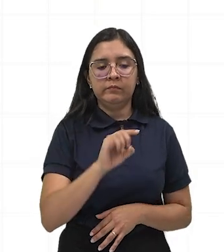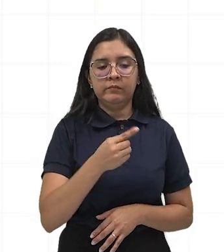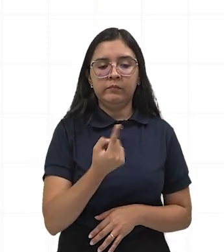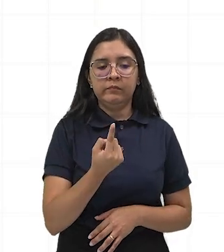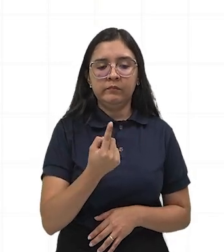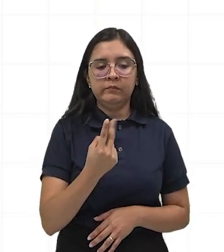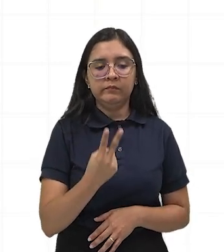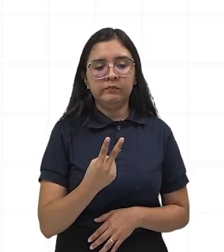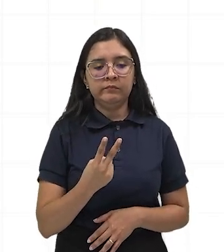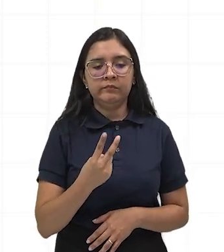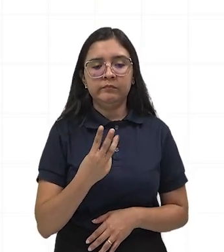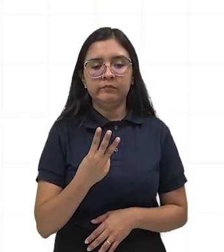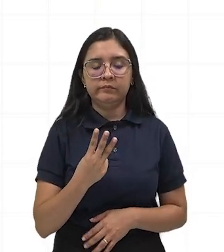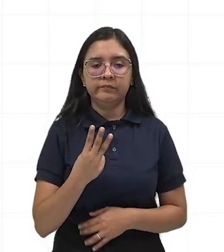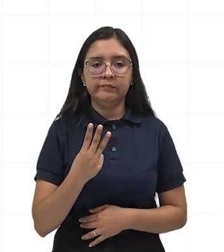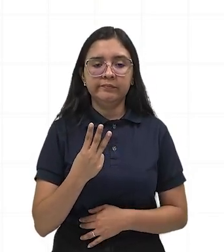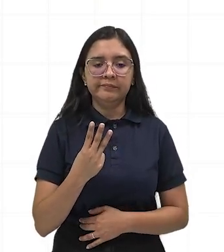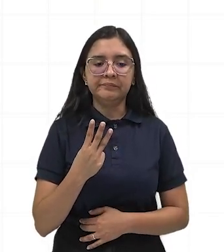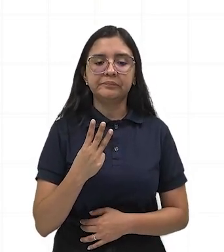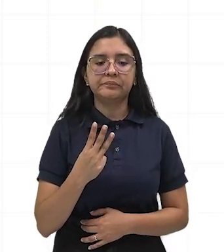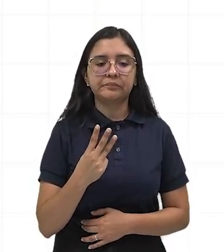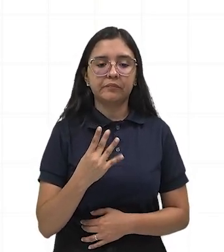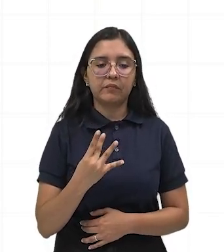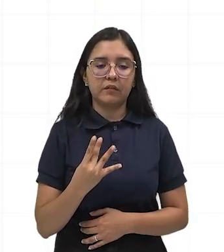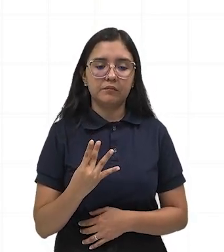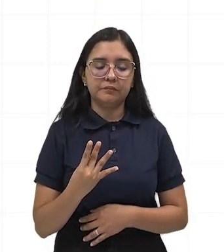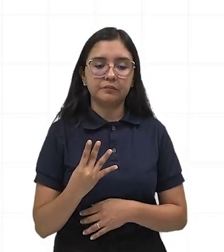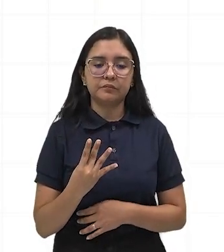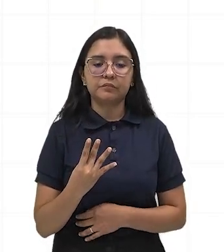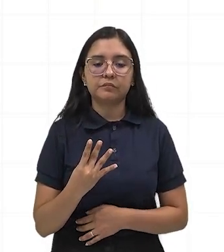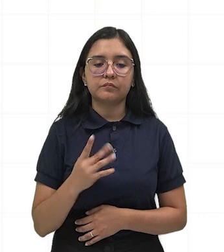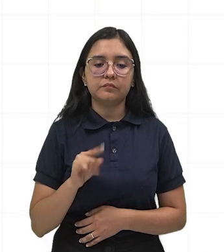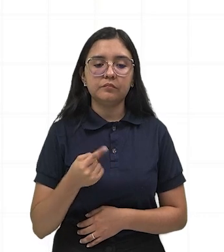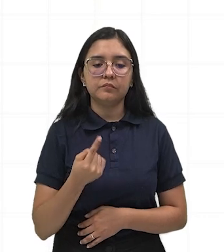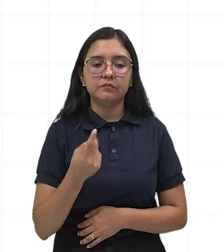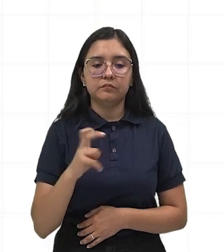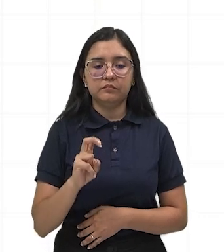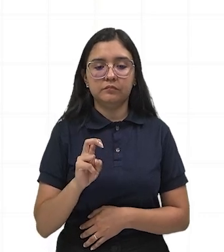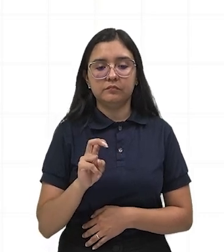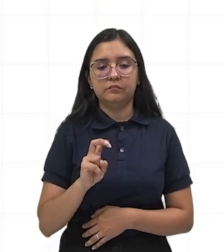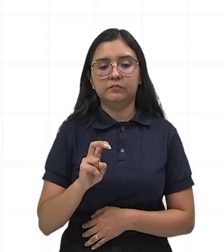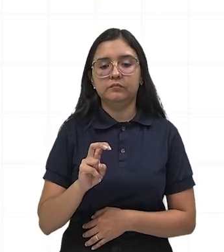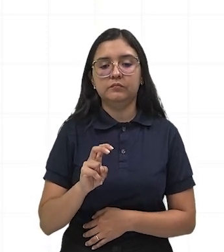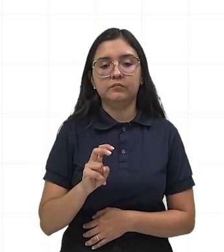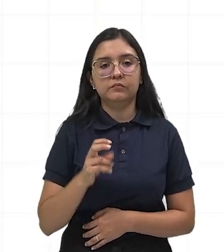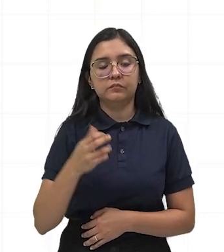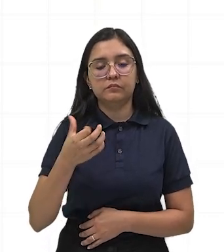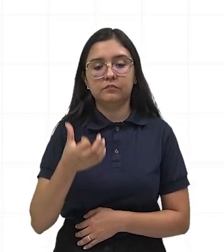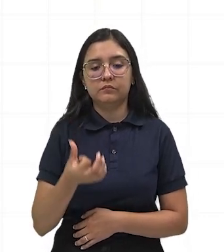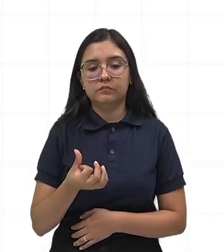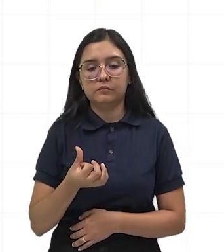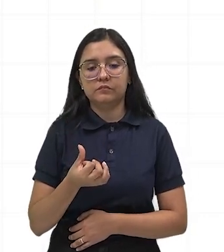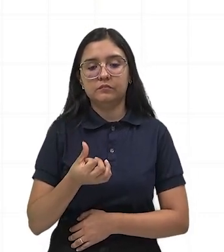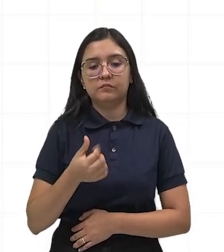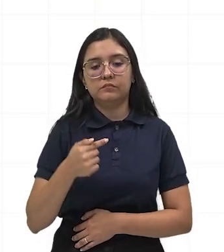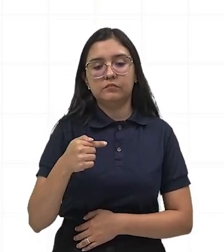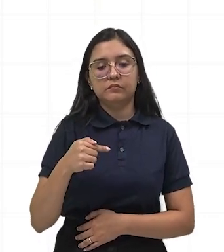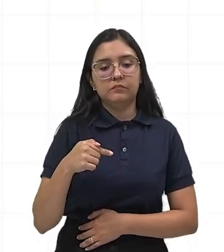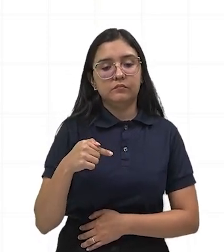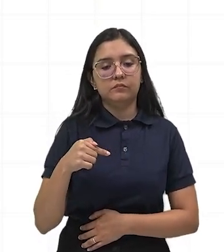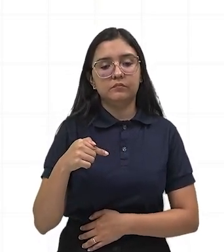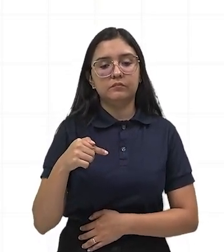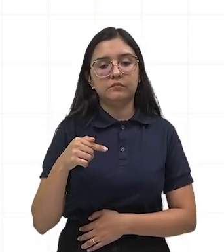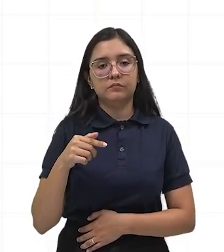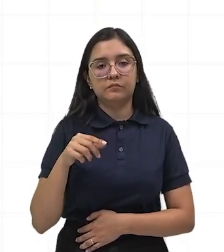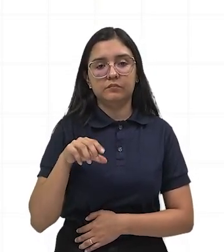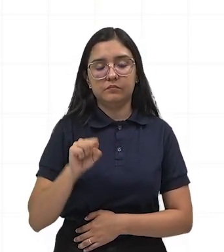eu tenho 2, eu tenho 3, eu tenho 4, eu tenho 5, eu tenho 6, eu tenho